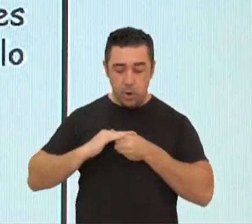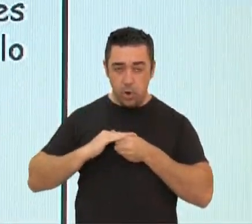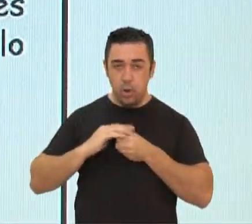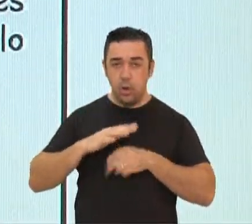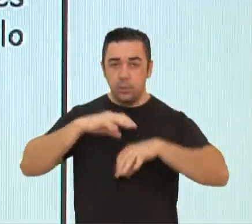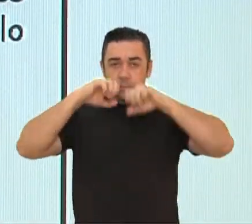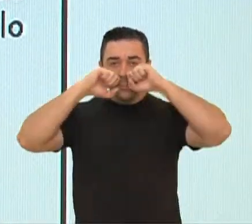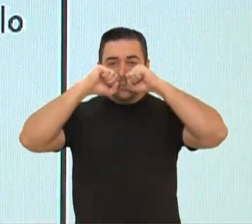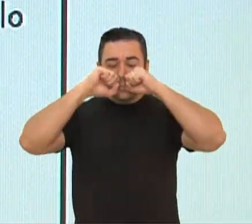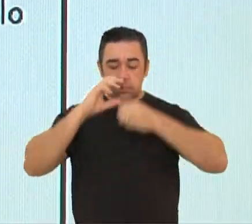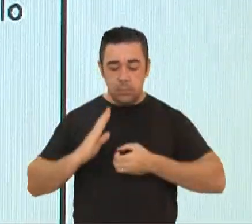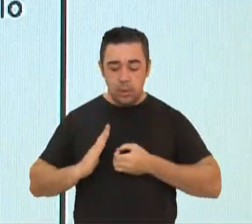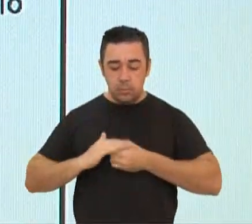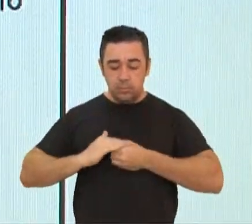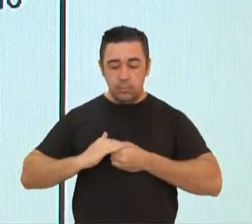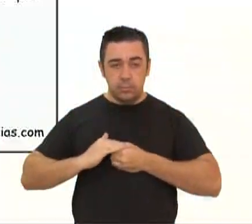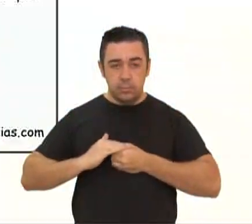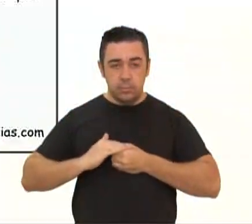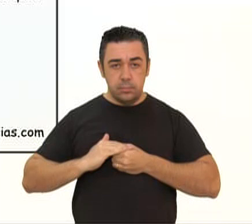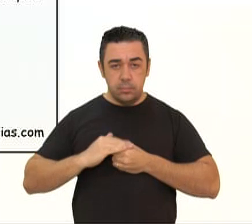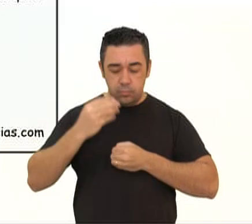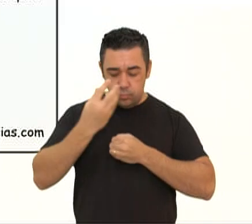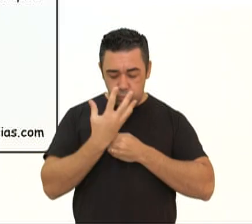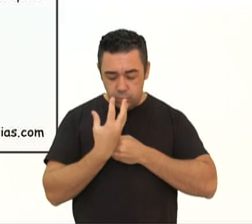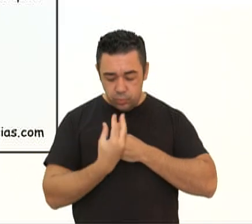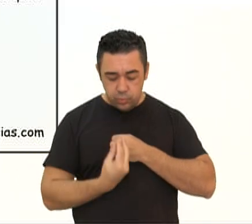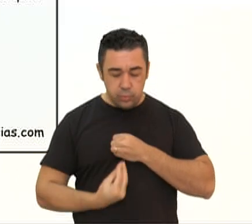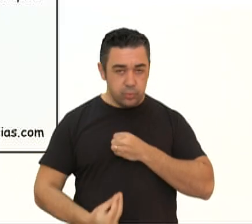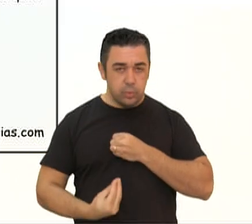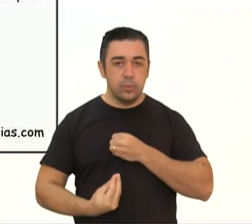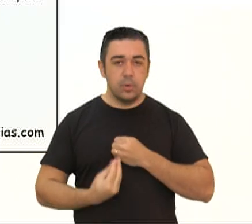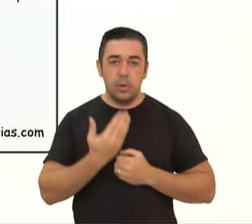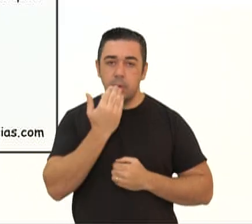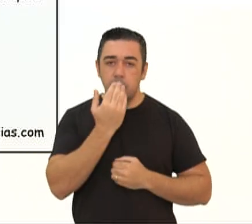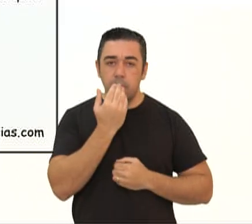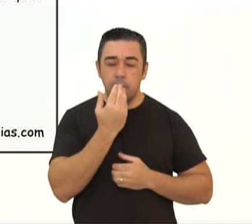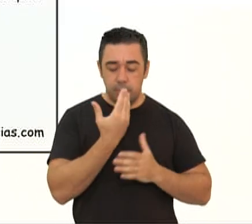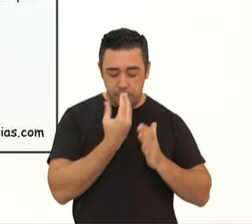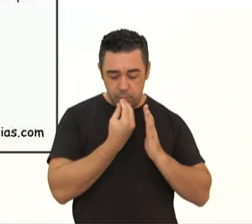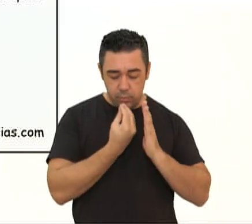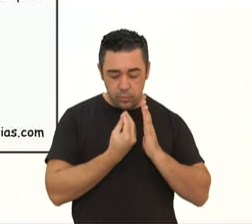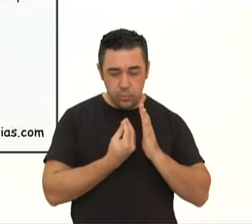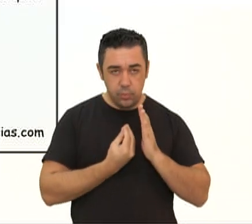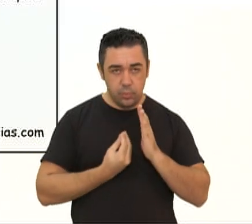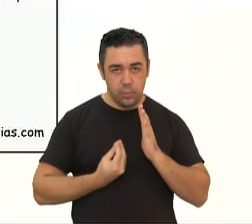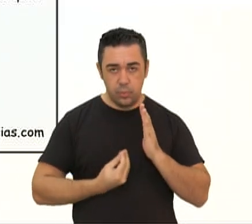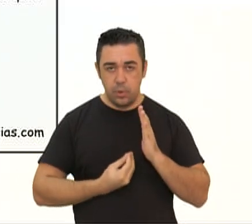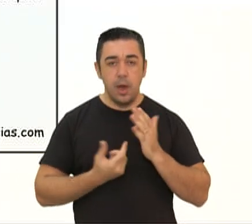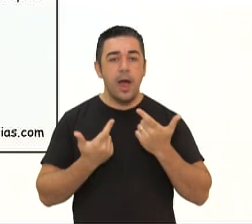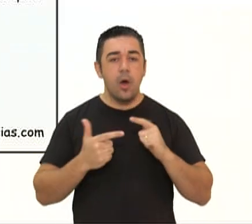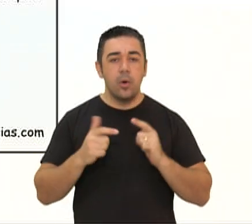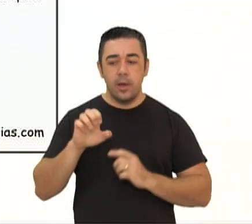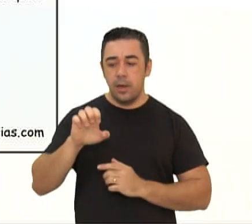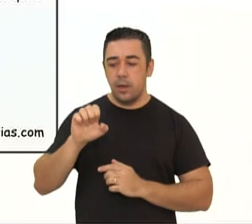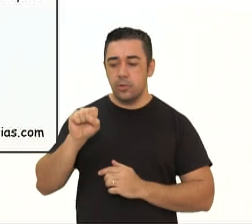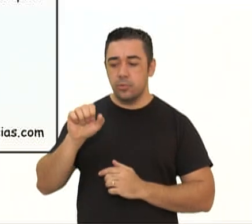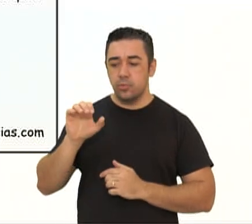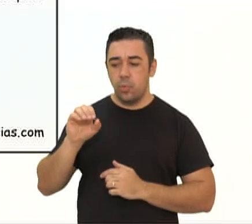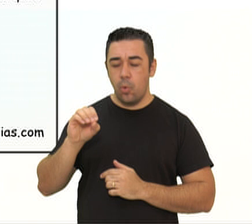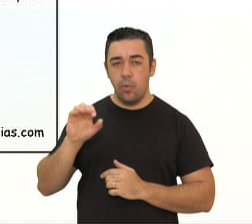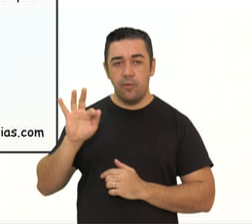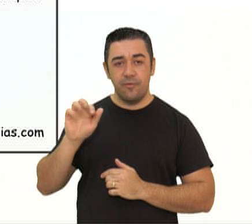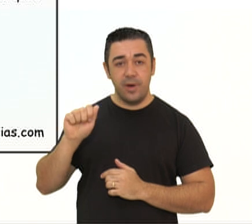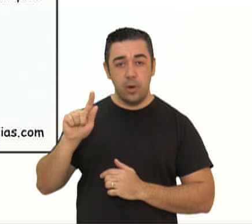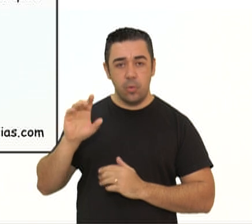fechar, né, não deixando o alimento descer para o canal do ar. Depois esse alimento vai descer pelo esôfago. E aí então,